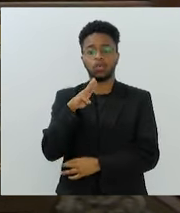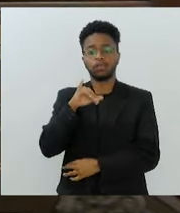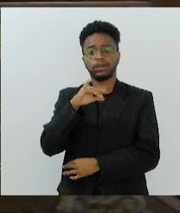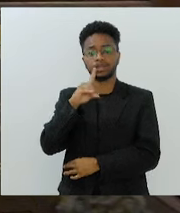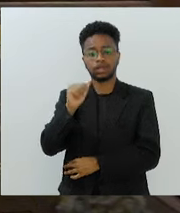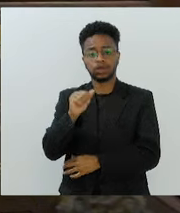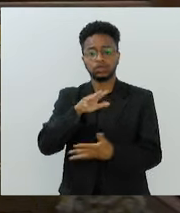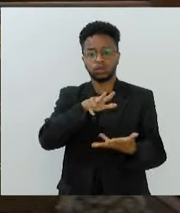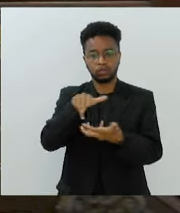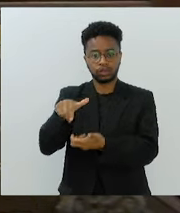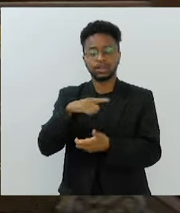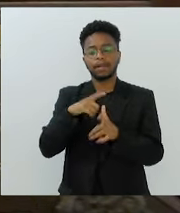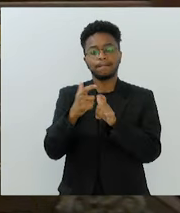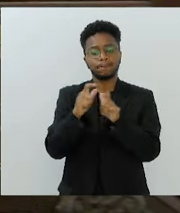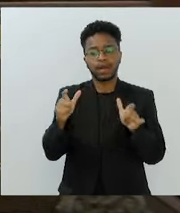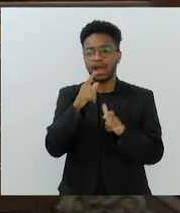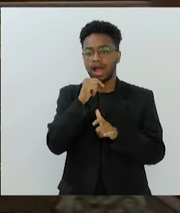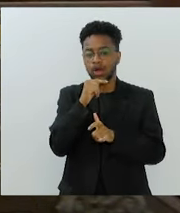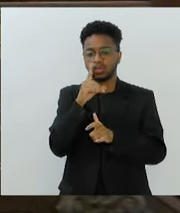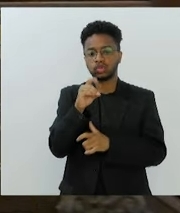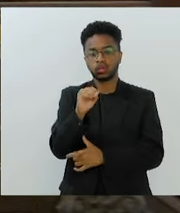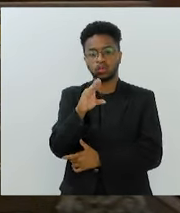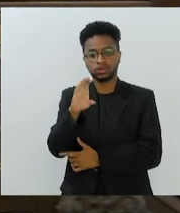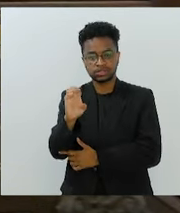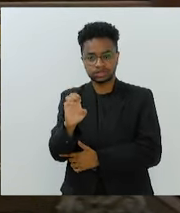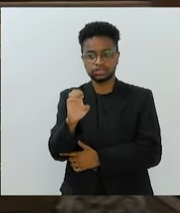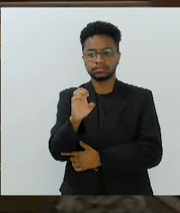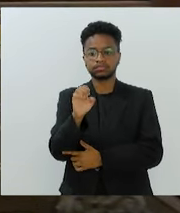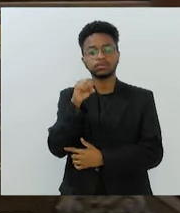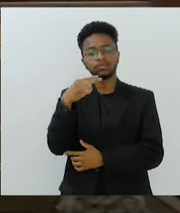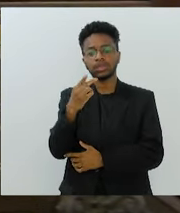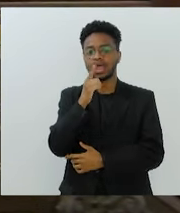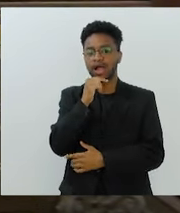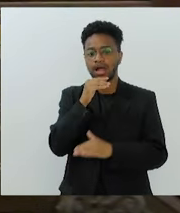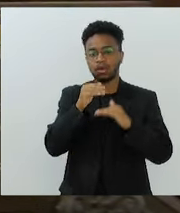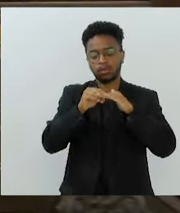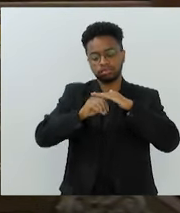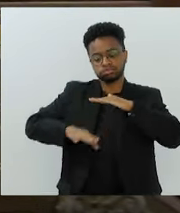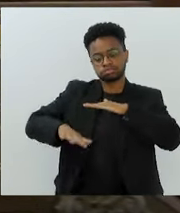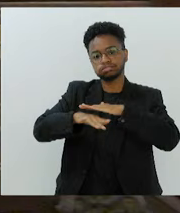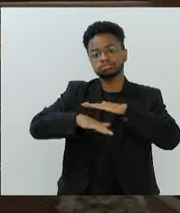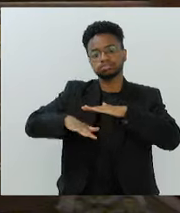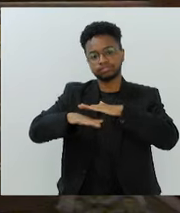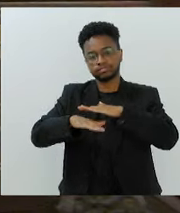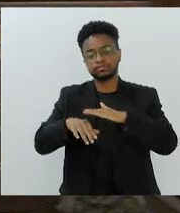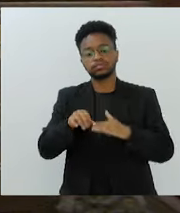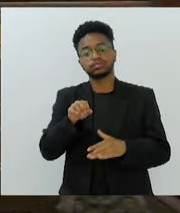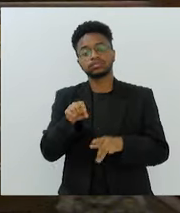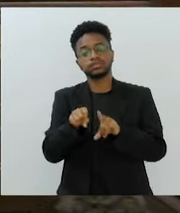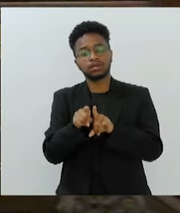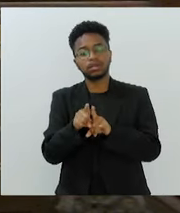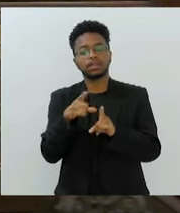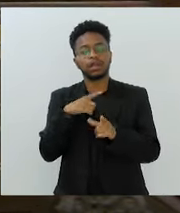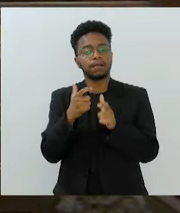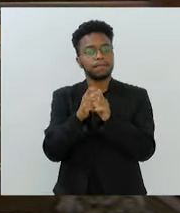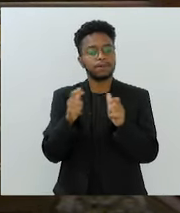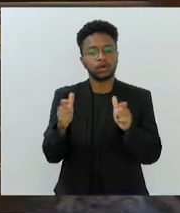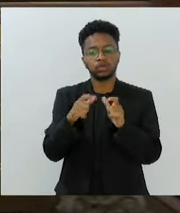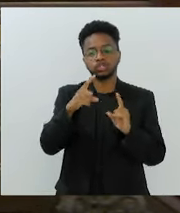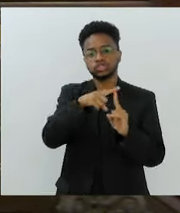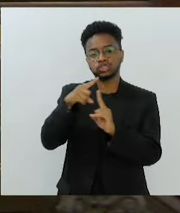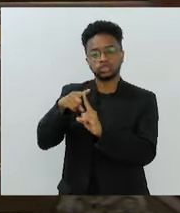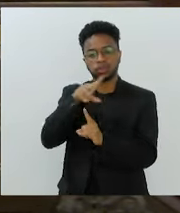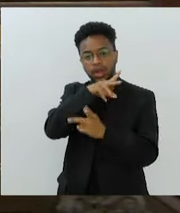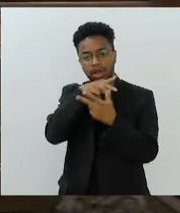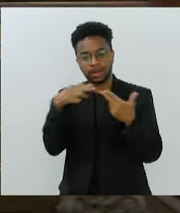água doce, superficial de rio ou água subterrânea dos aquíferos, a maior quantidade de espécies da